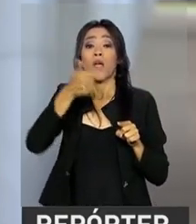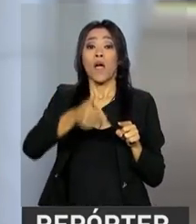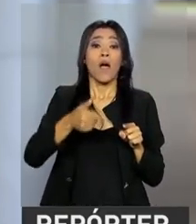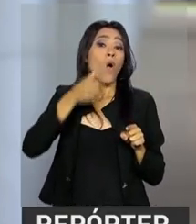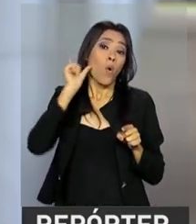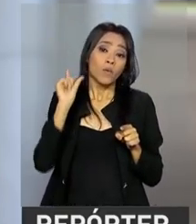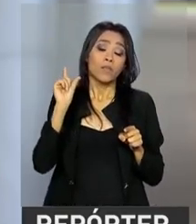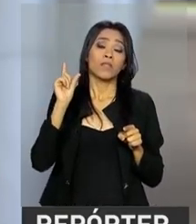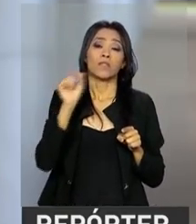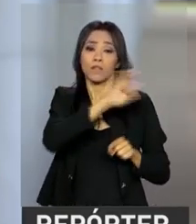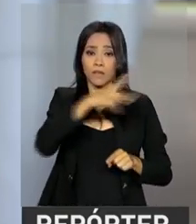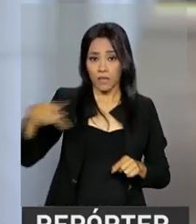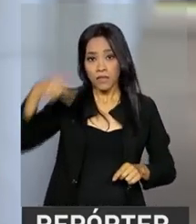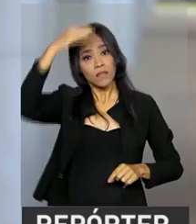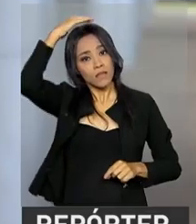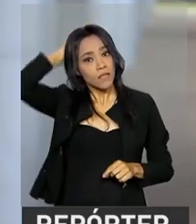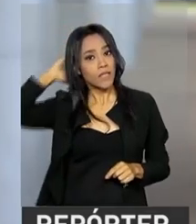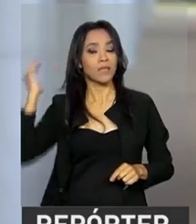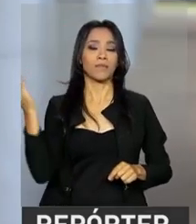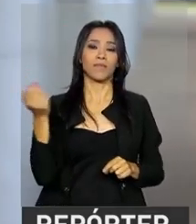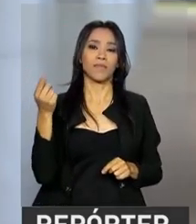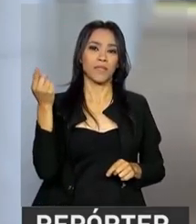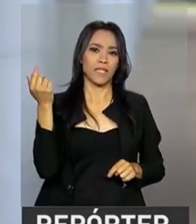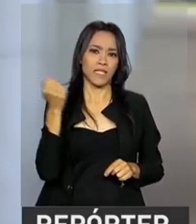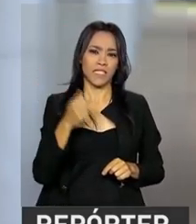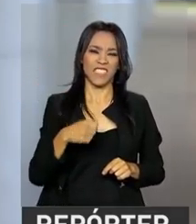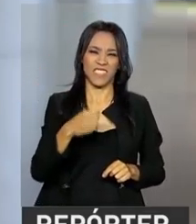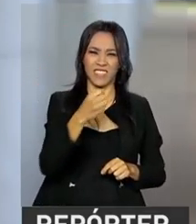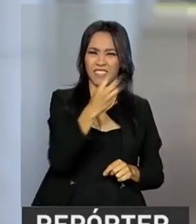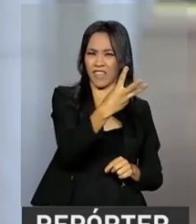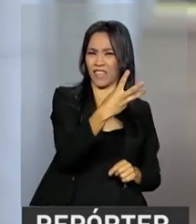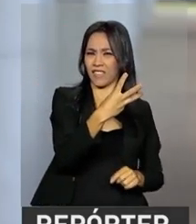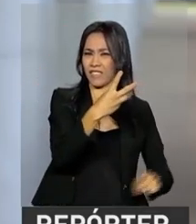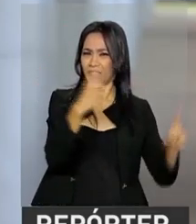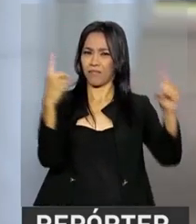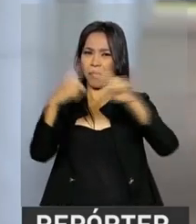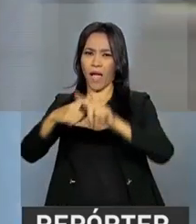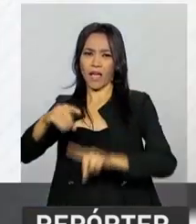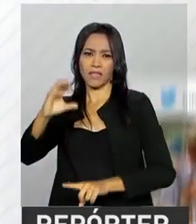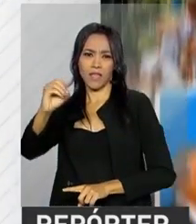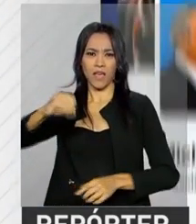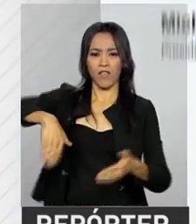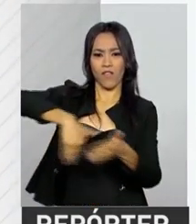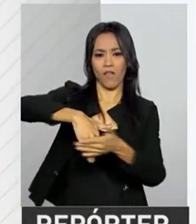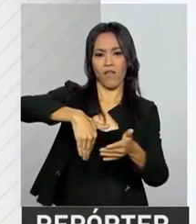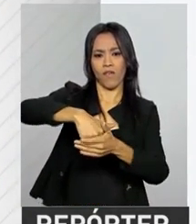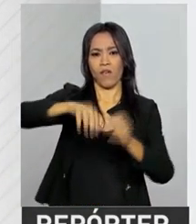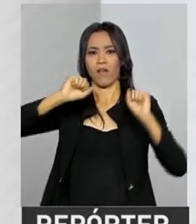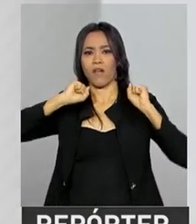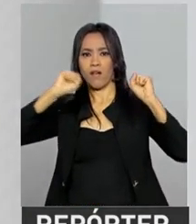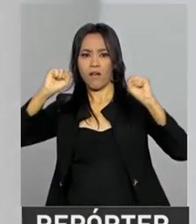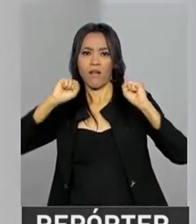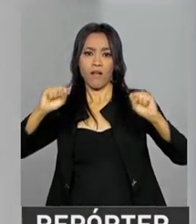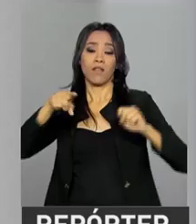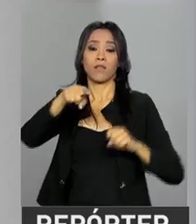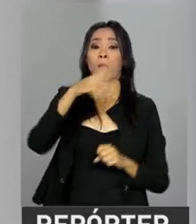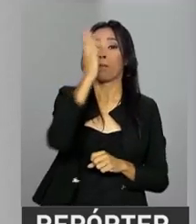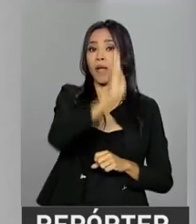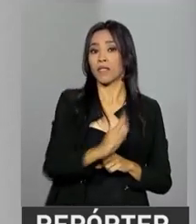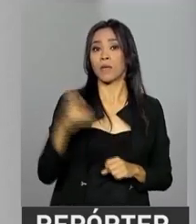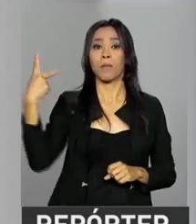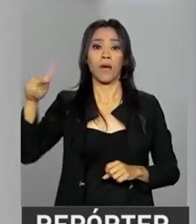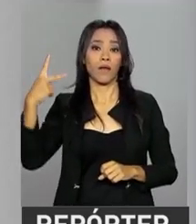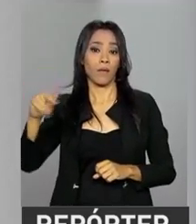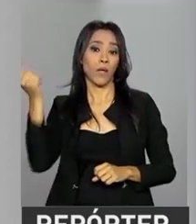presidente Michel Temer depois da vitória por três a 0 da seleção brasileira sobre o Paraguai em que o Brasil garantiu a